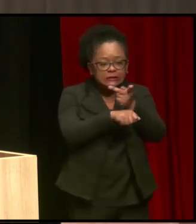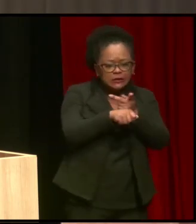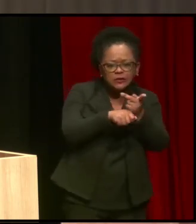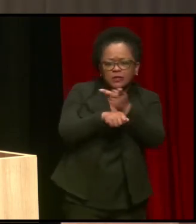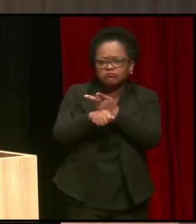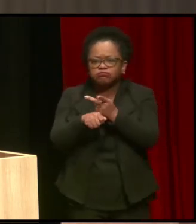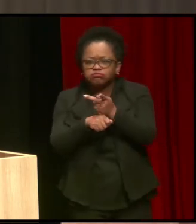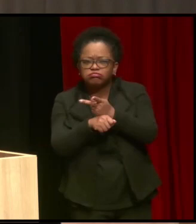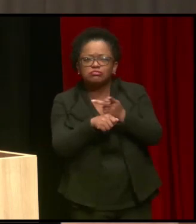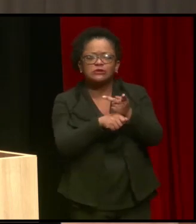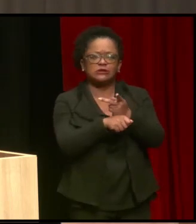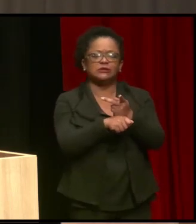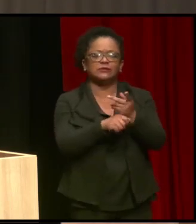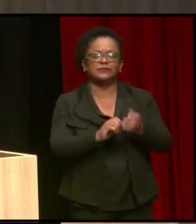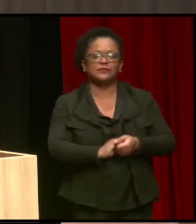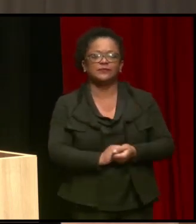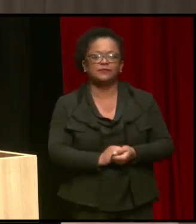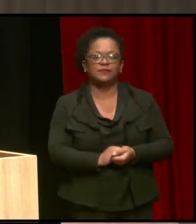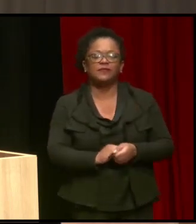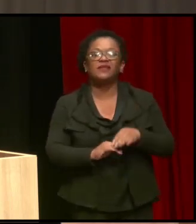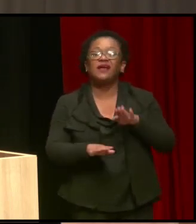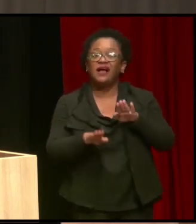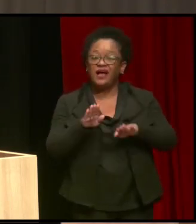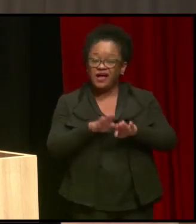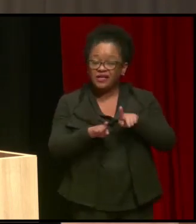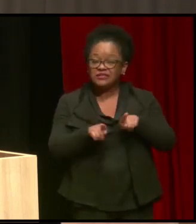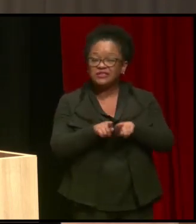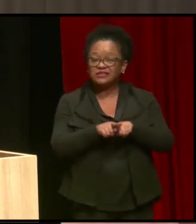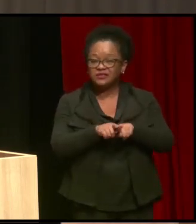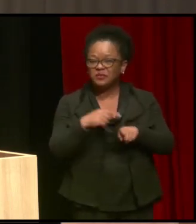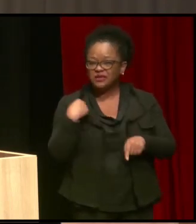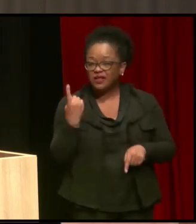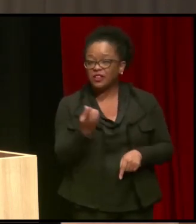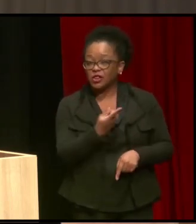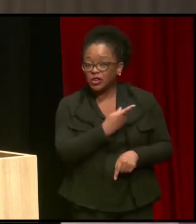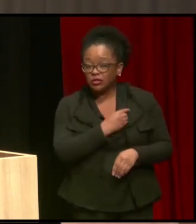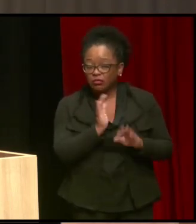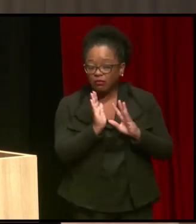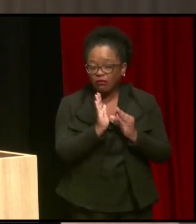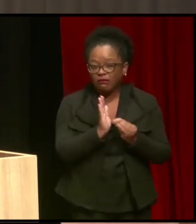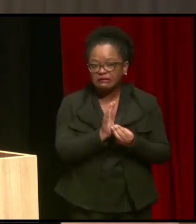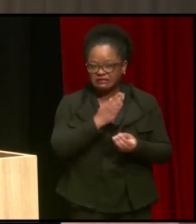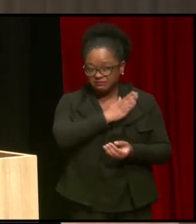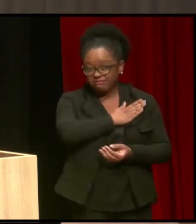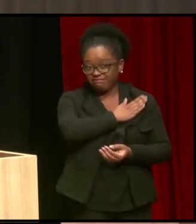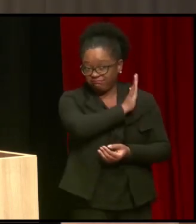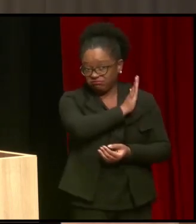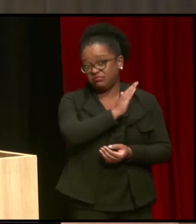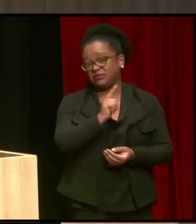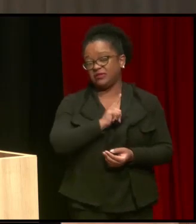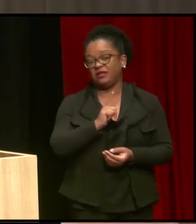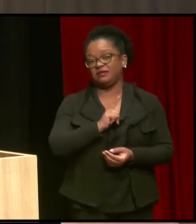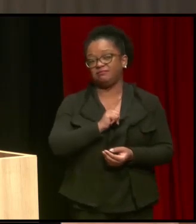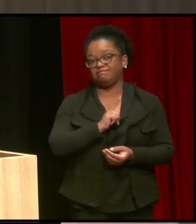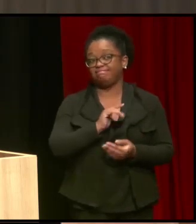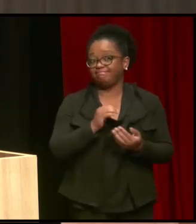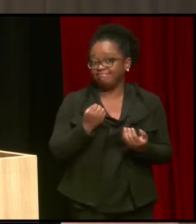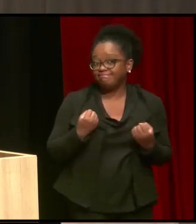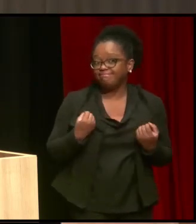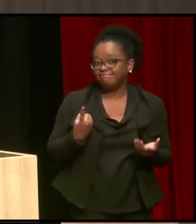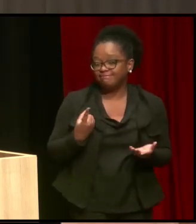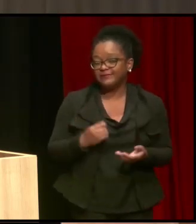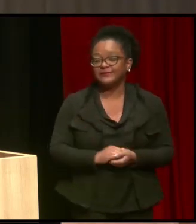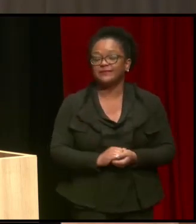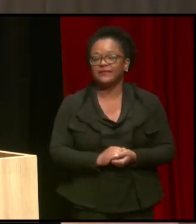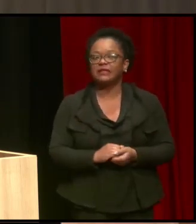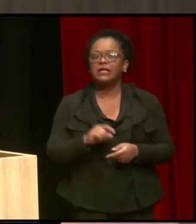fico pensando, talvez, será que a gente não faz um tipo de discriminação, de separação, de distinção? Né? Isso